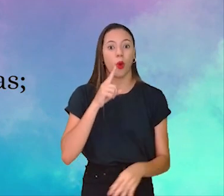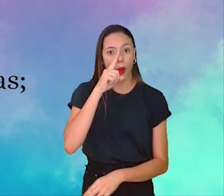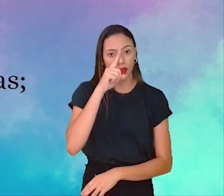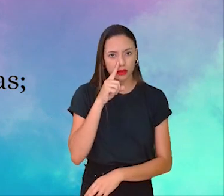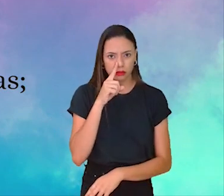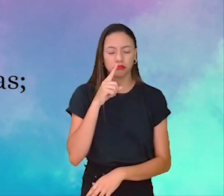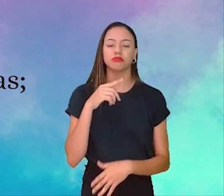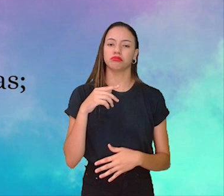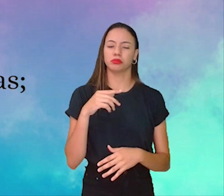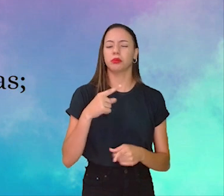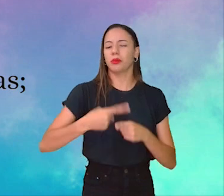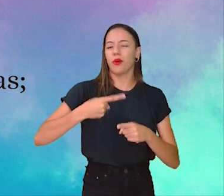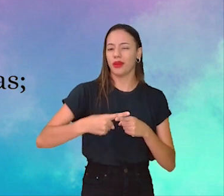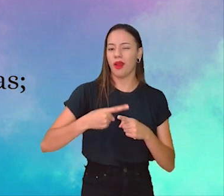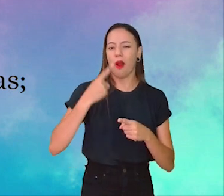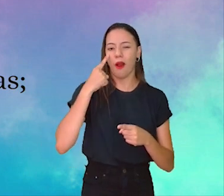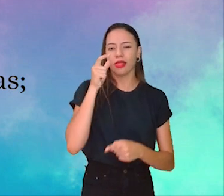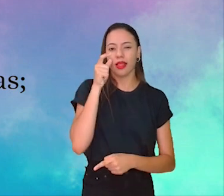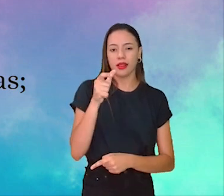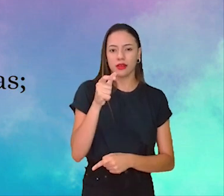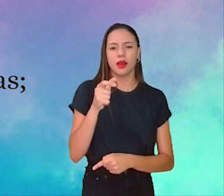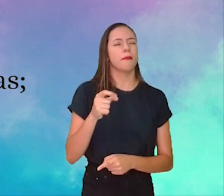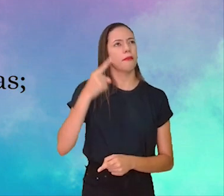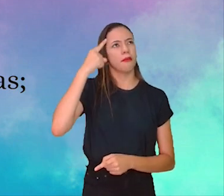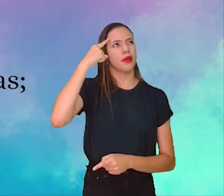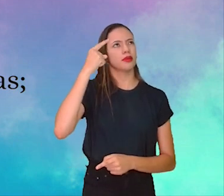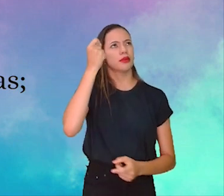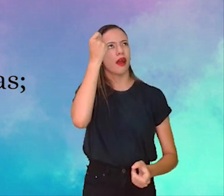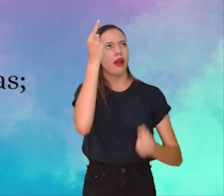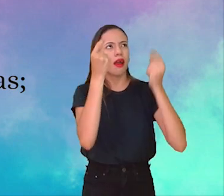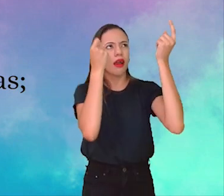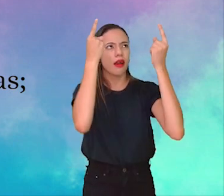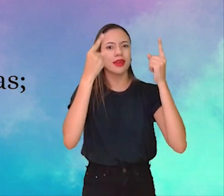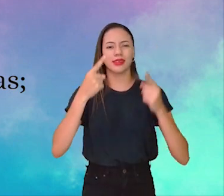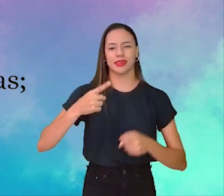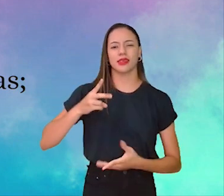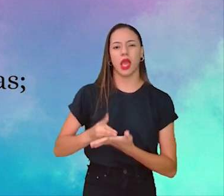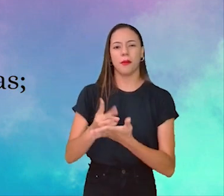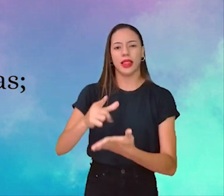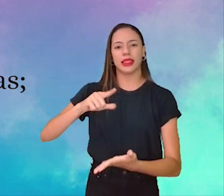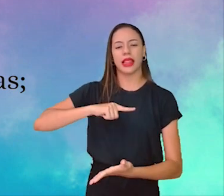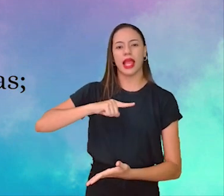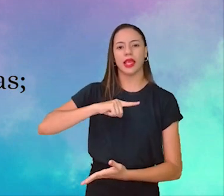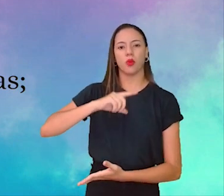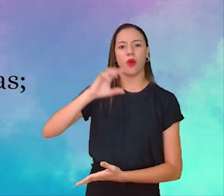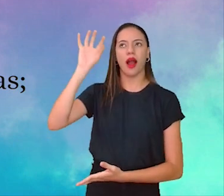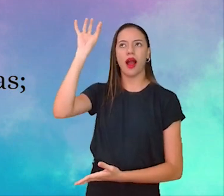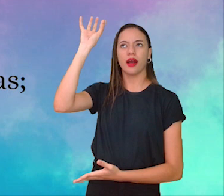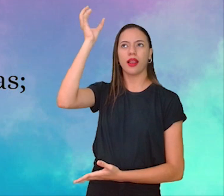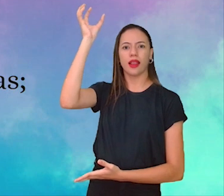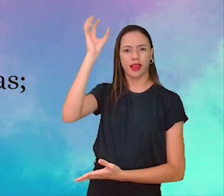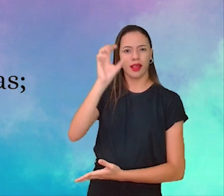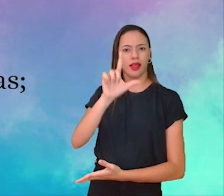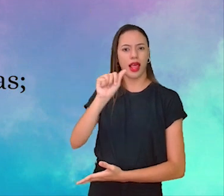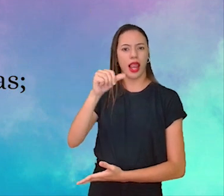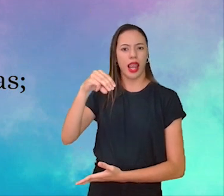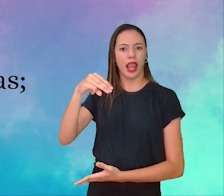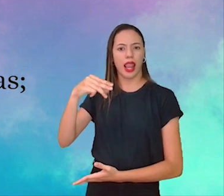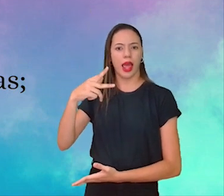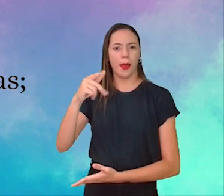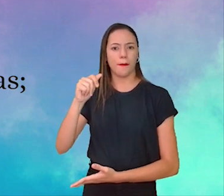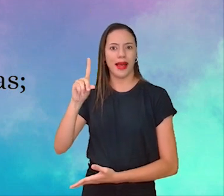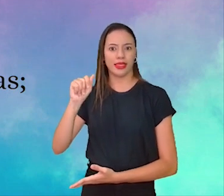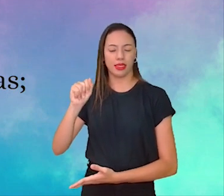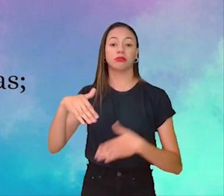isso é interessante. Quando a gente pensa de criatividade, sempre está essa lâmpadazinha acesa, né, para novas ideias. Mas aí o criador da lâmpada, ele,